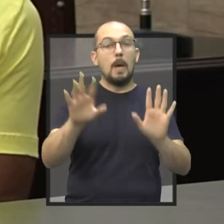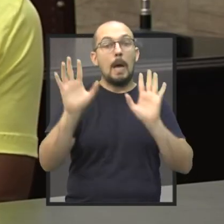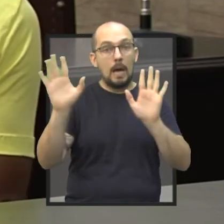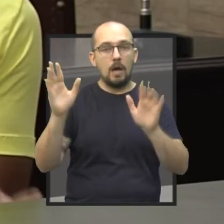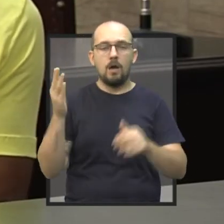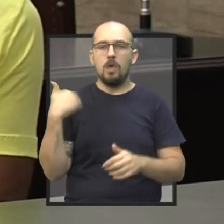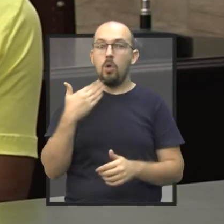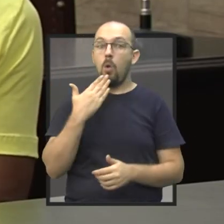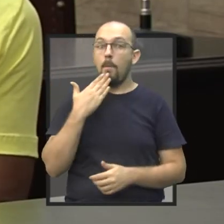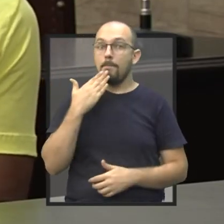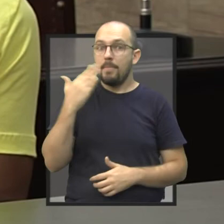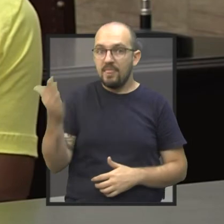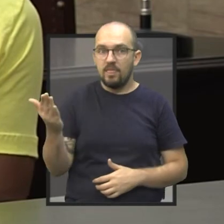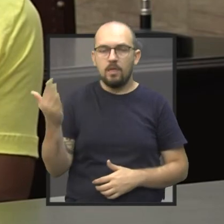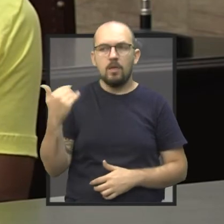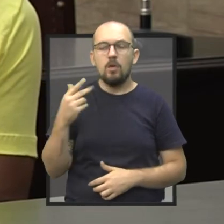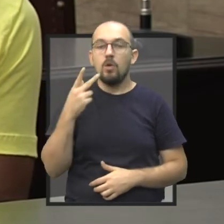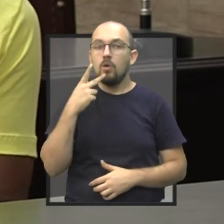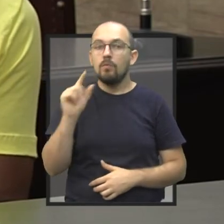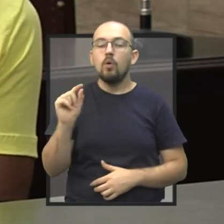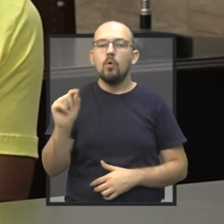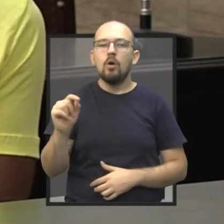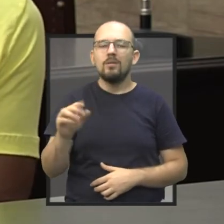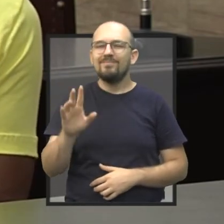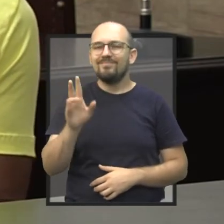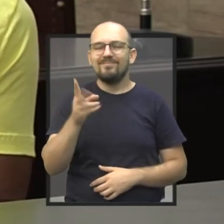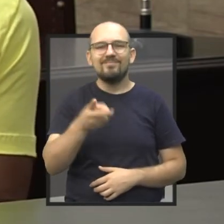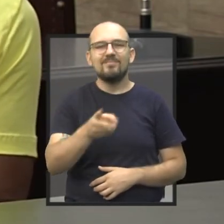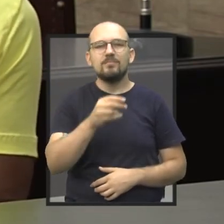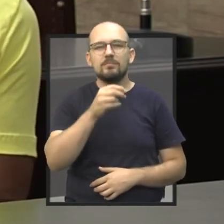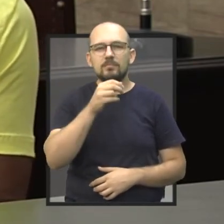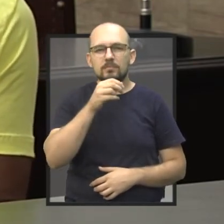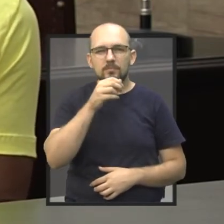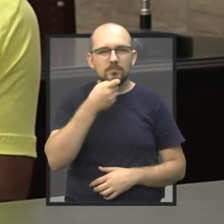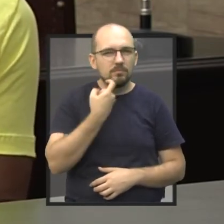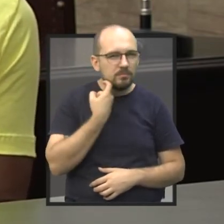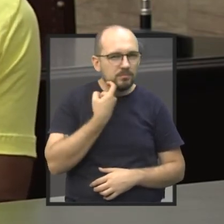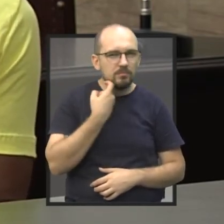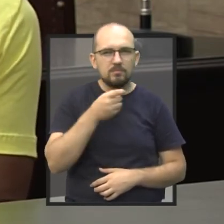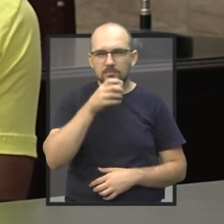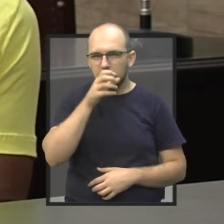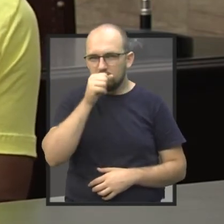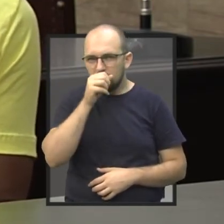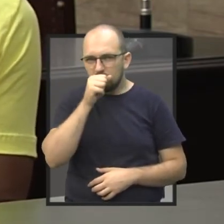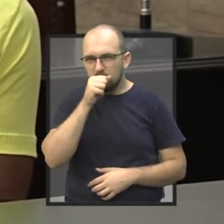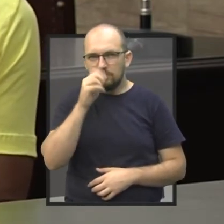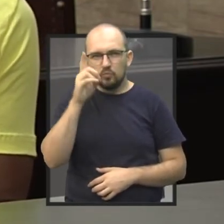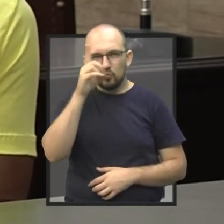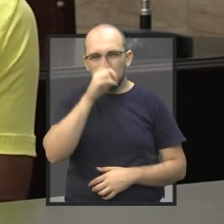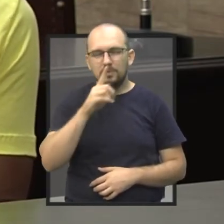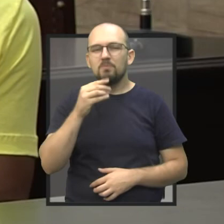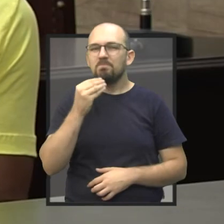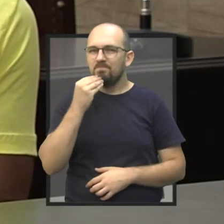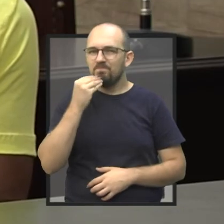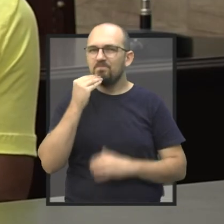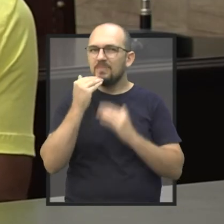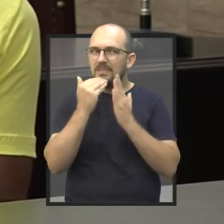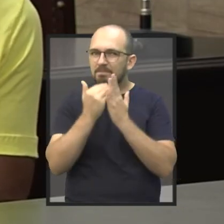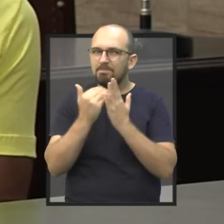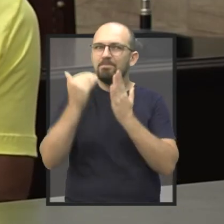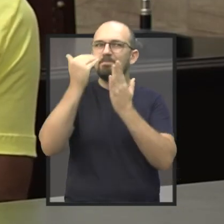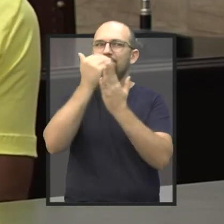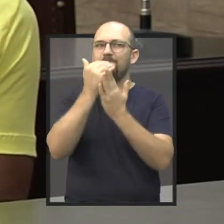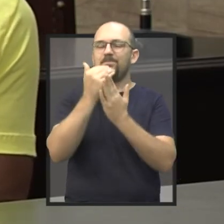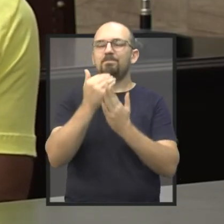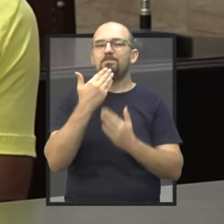um dos meus pedidos, quando eu falo com alguém, é nos próximos dos finais de semana, se essa situação ela for mais efetiva,